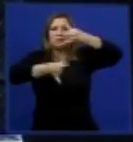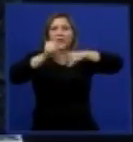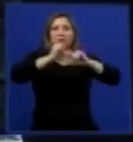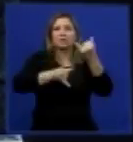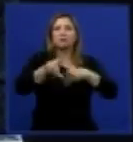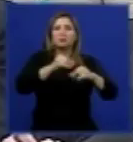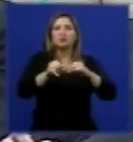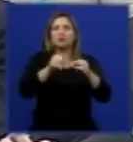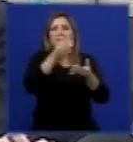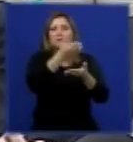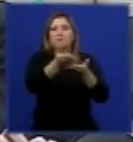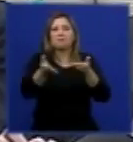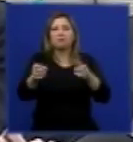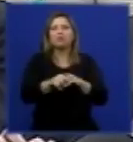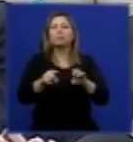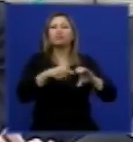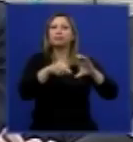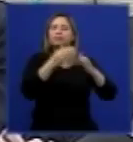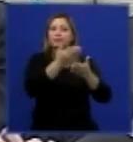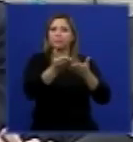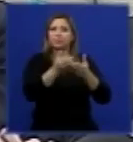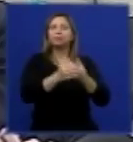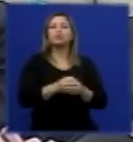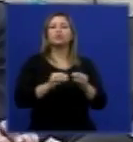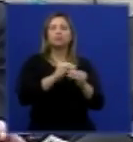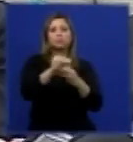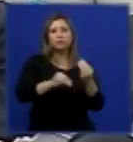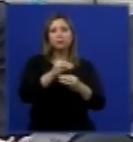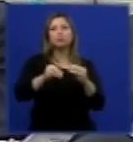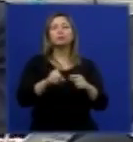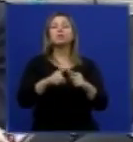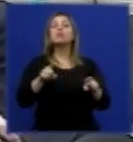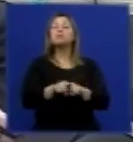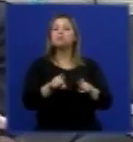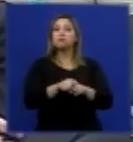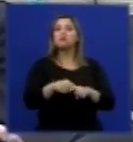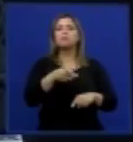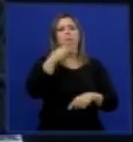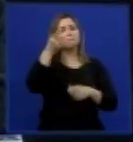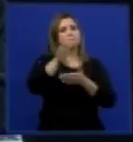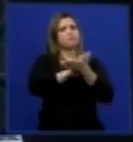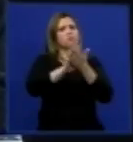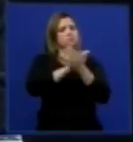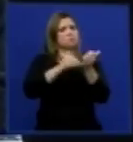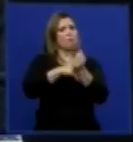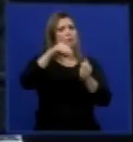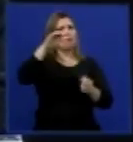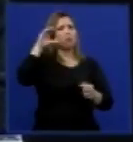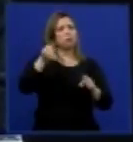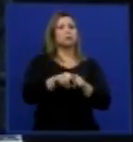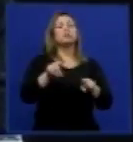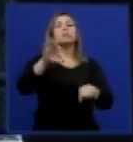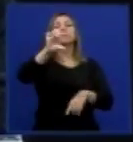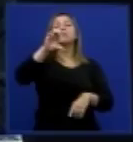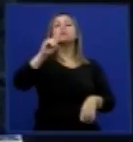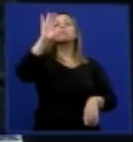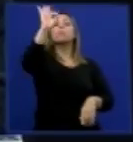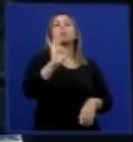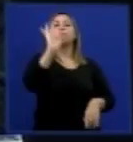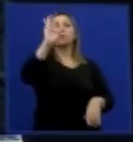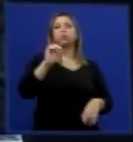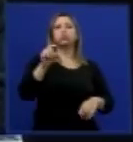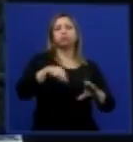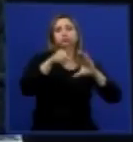furanos são destruídos outro sim omitiu que todos os anos mais de 90% dos